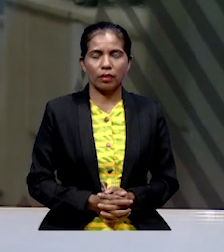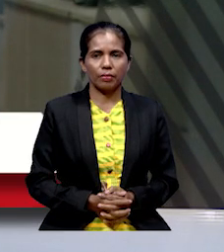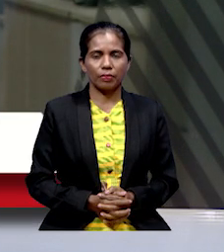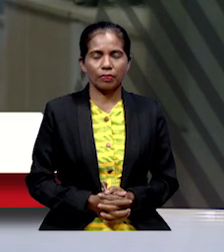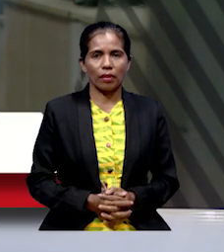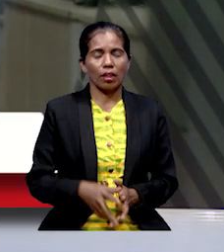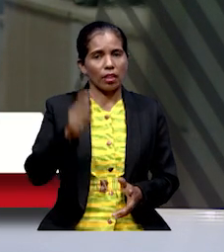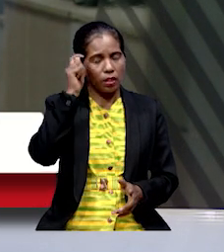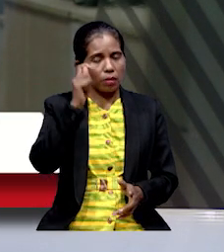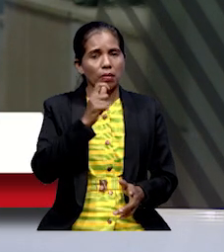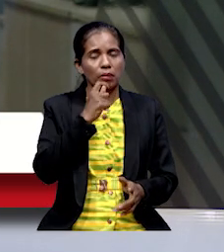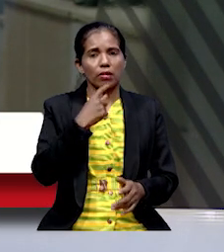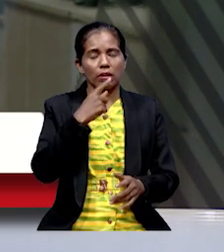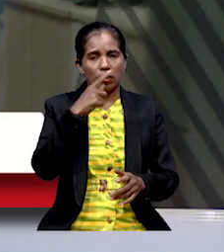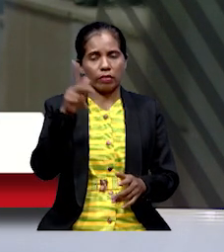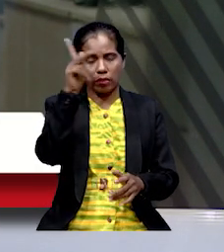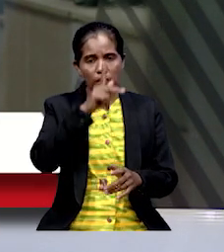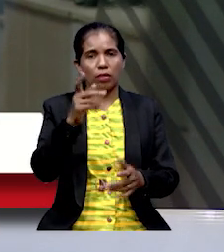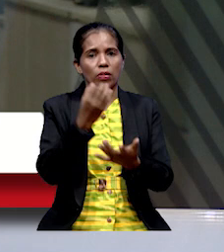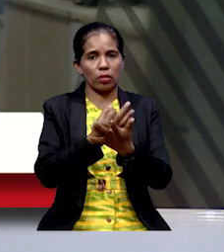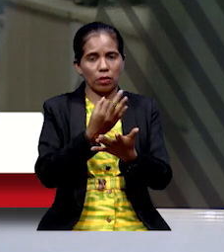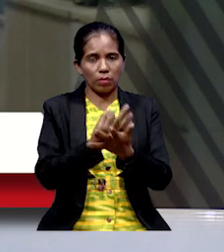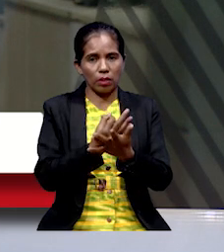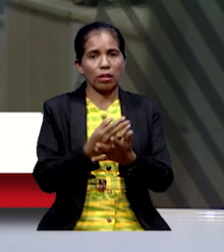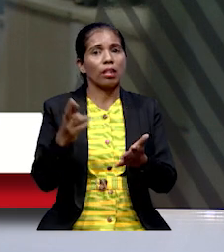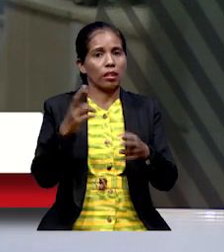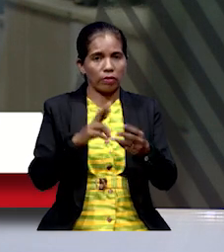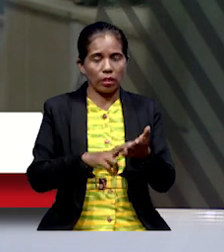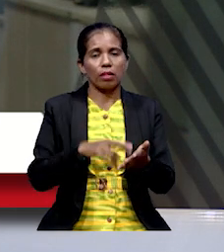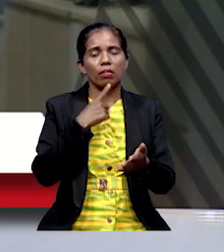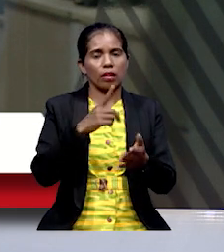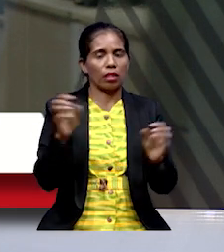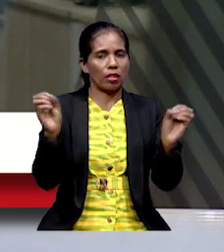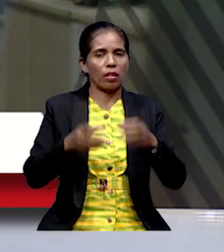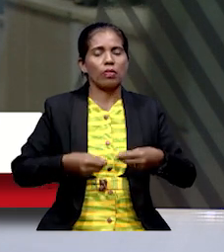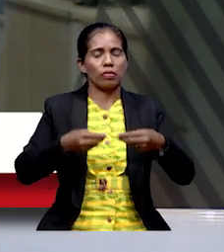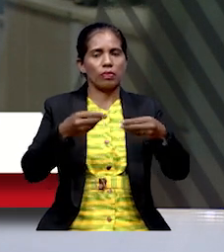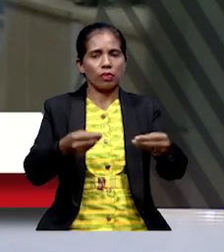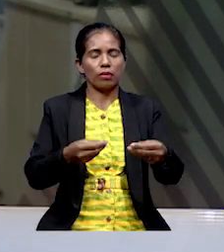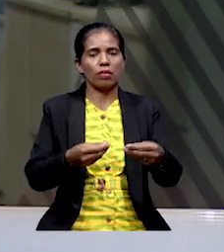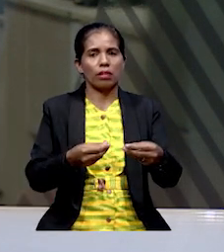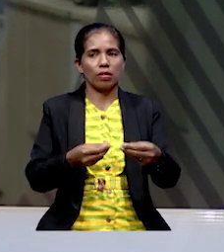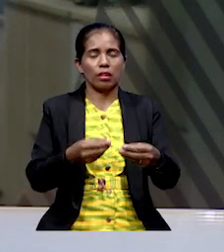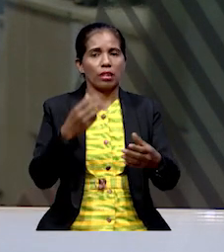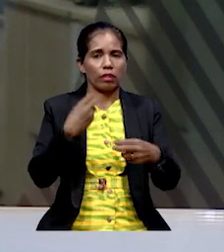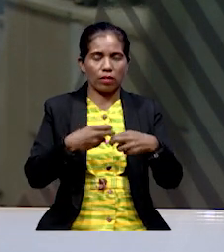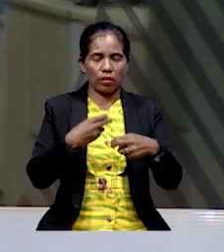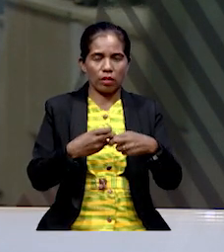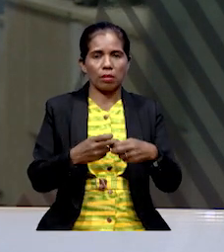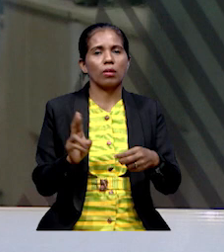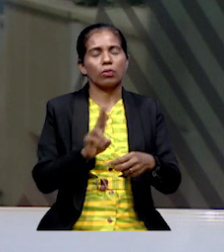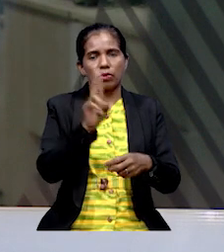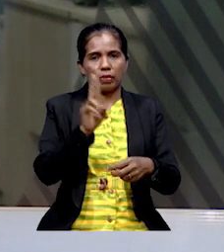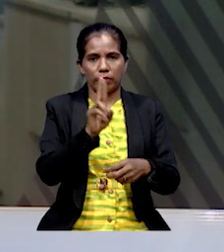Taruma Tangrua considera fiscalização abstrata para orçamento retificativo, lá foi impacto, ba implica execução.